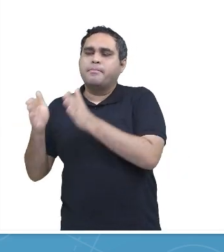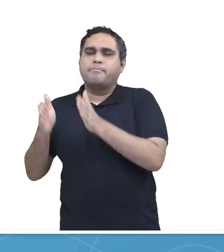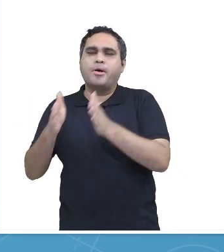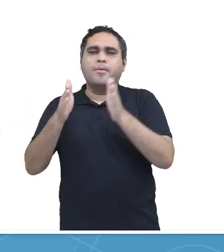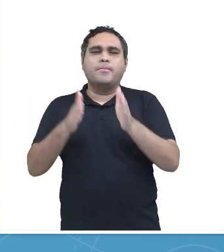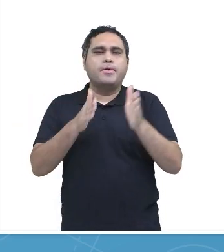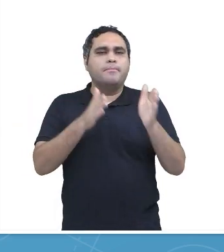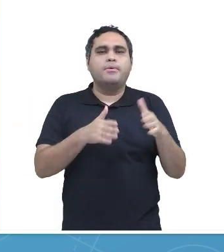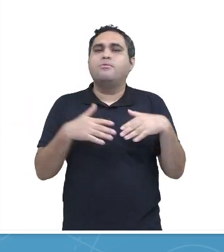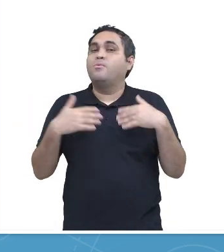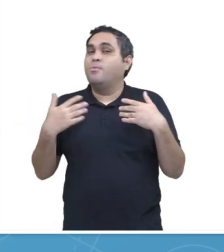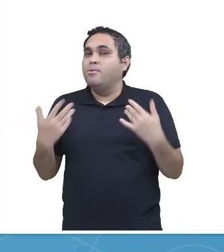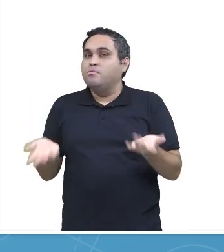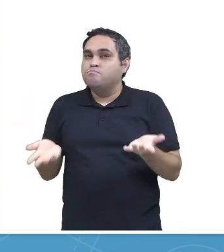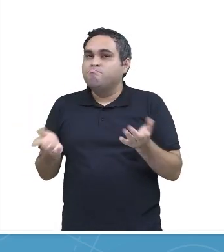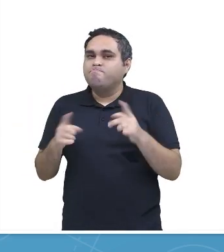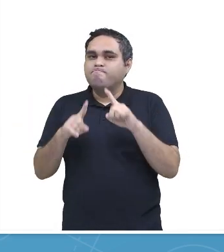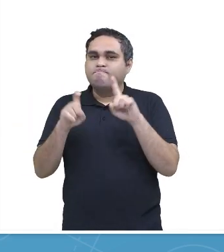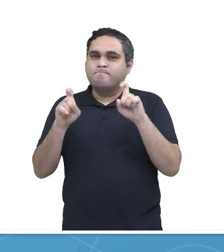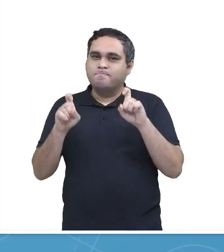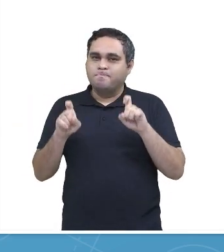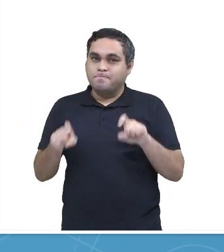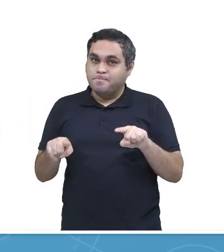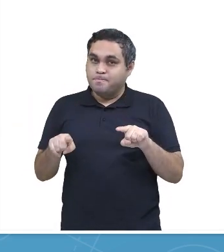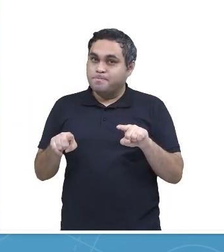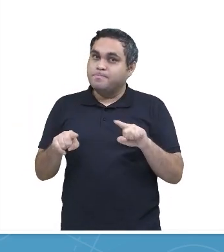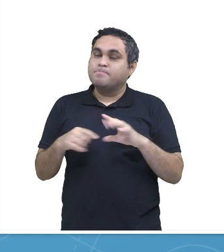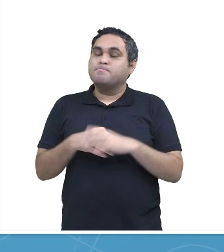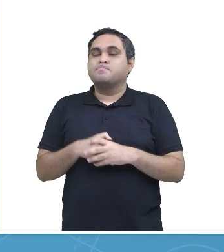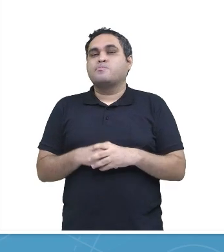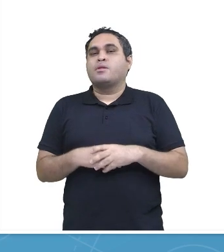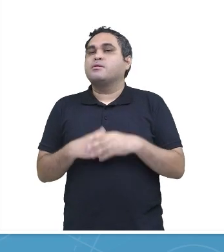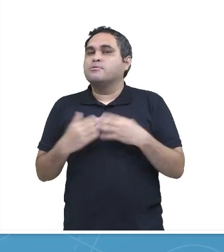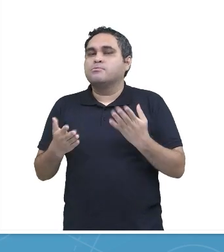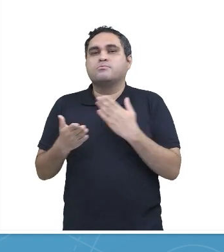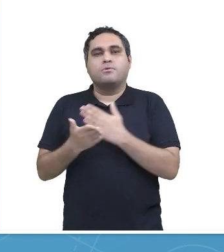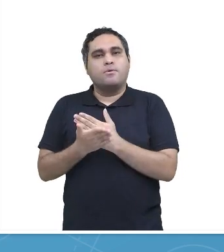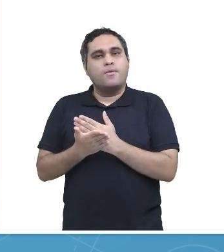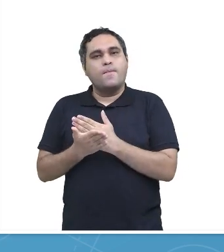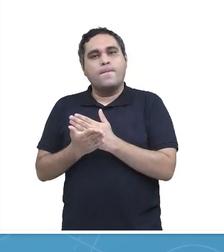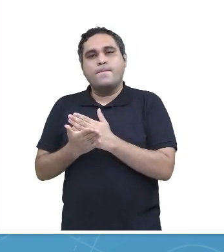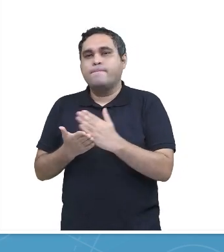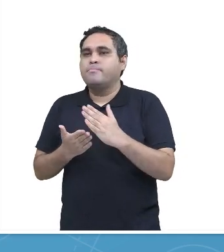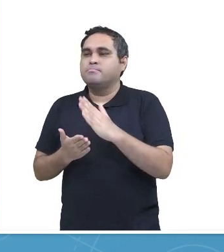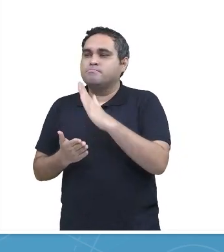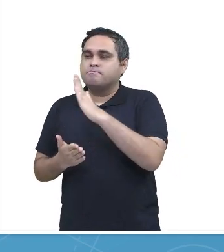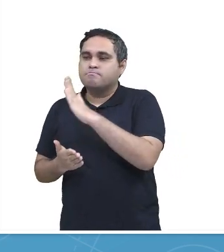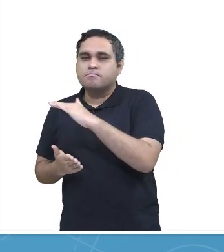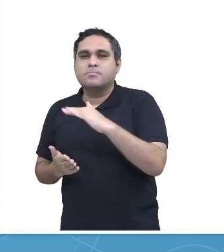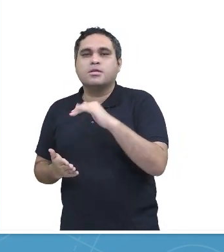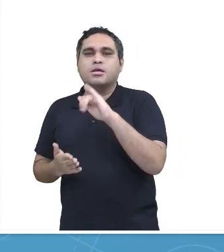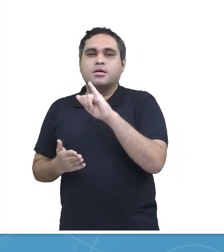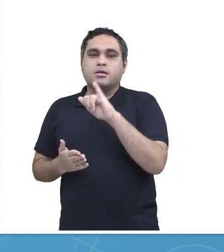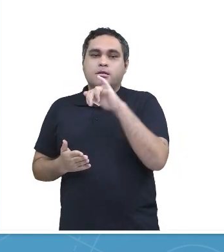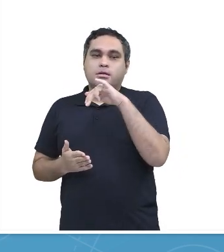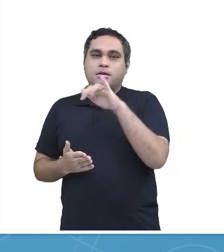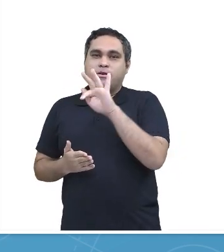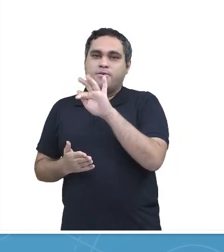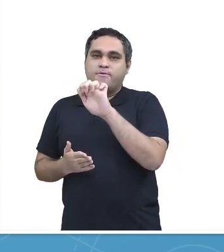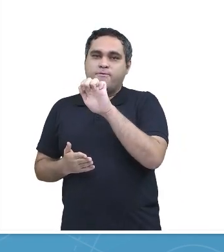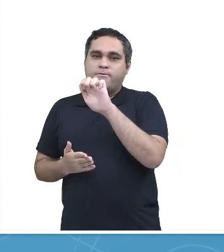por pela nossa vida inteira? Então ela começa com a infância, certo? Então vamos ver